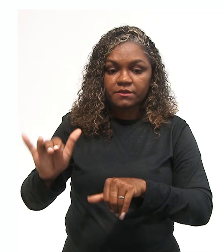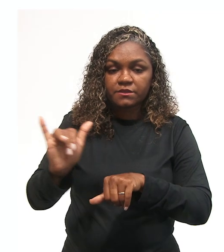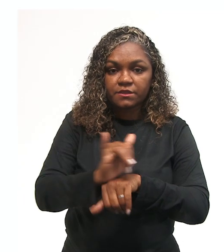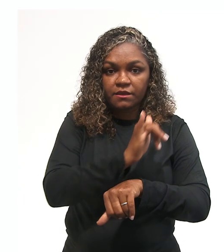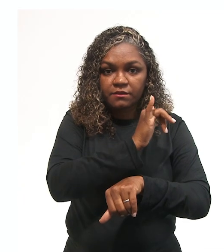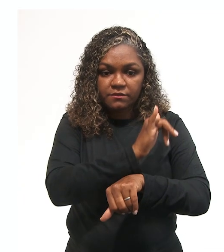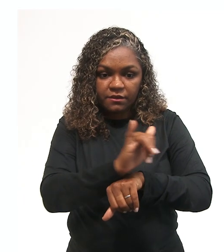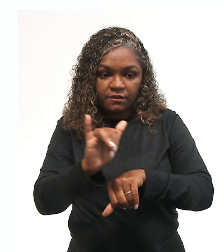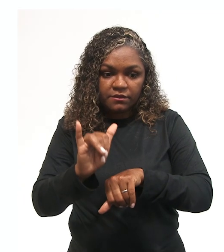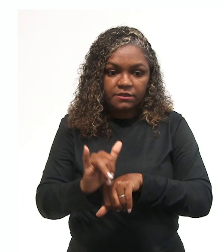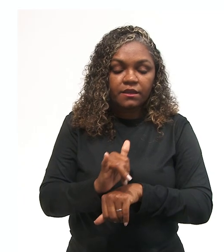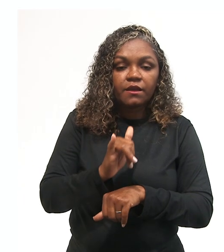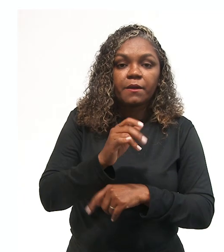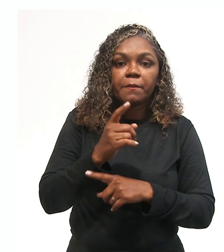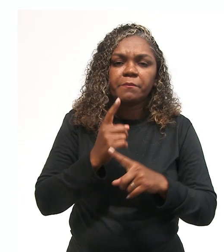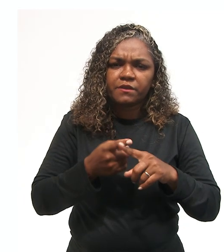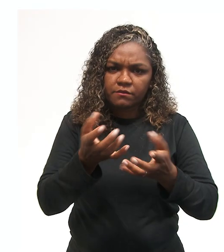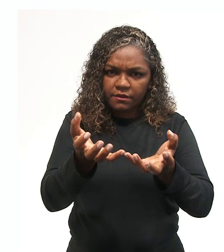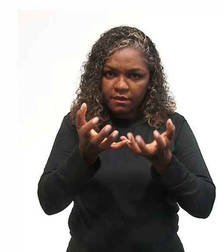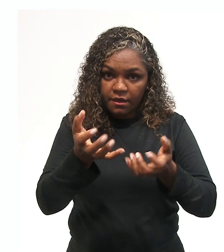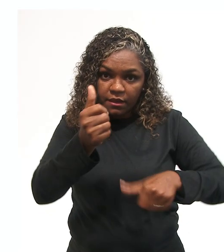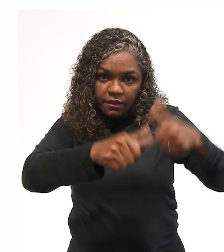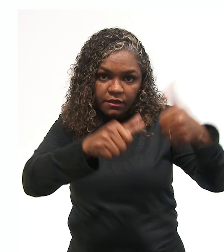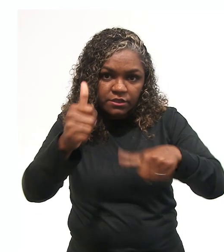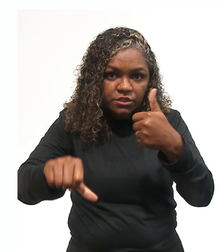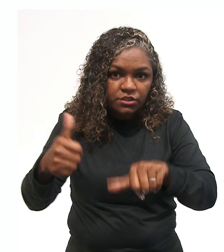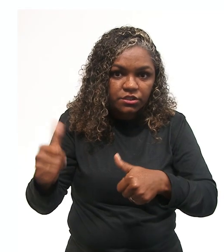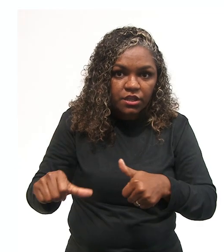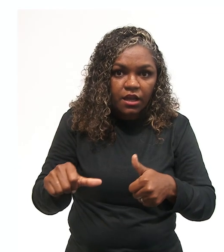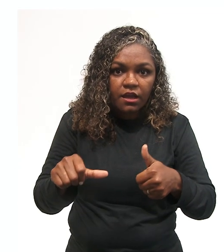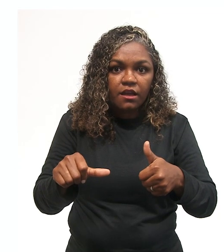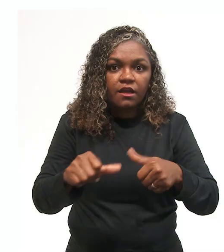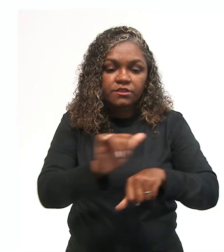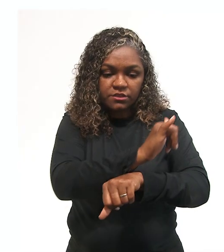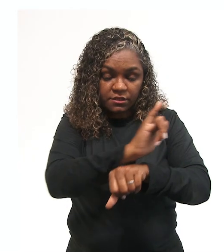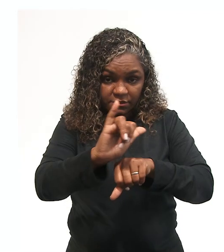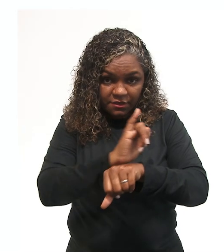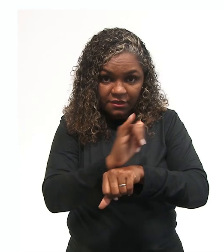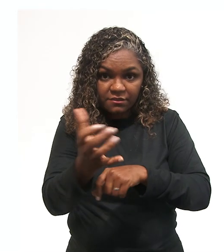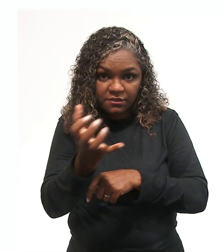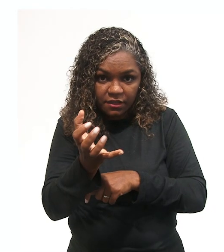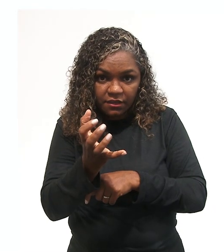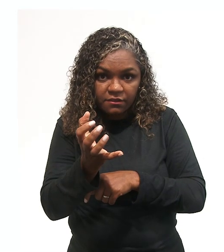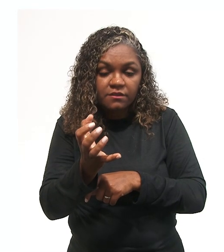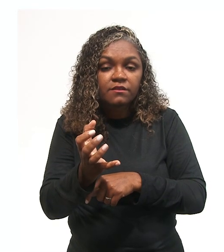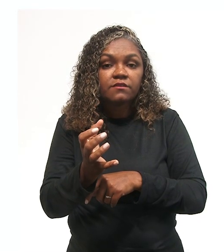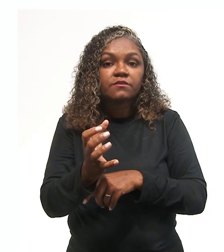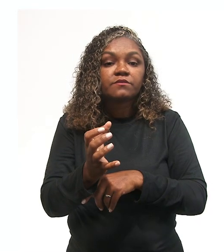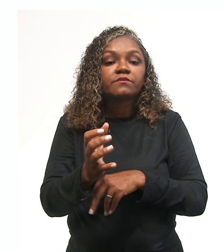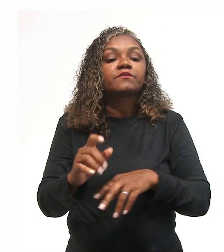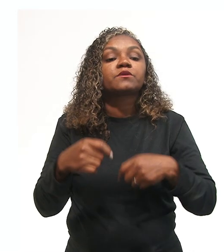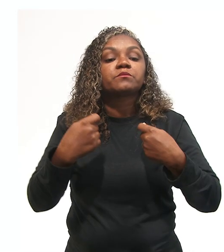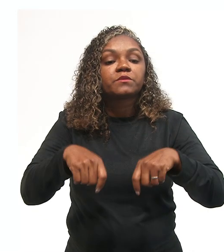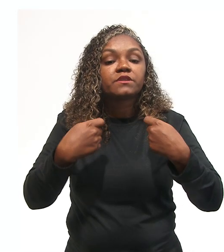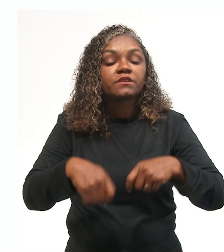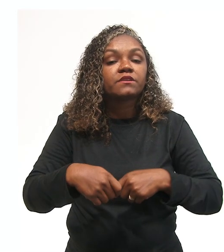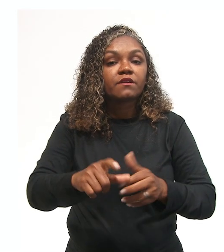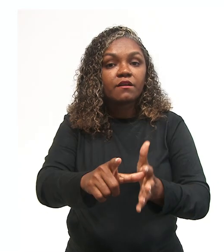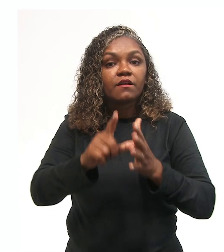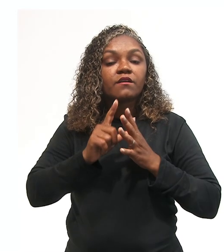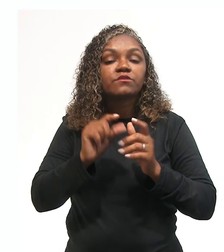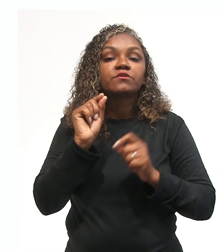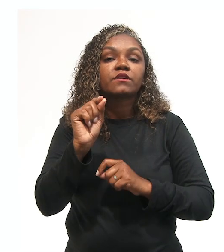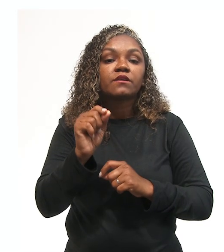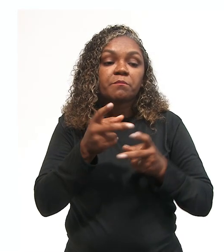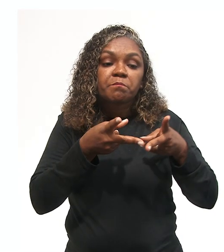Então, se eu quero analisar, né, as estratégias utilizadas pelas micro e pequenas empresas, eu preciso primeiro, por